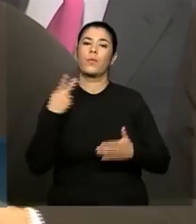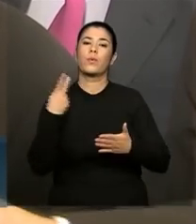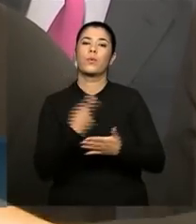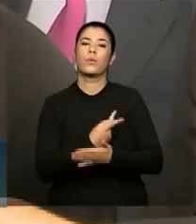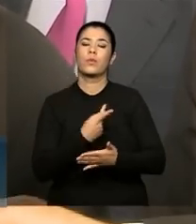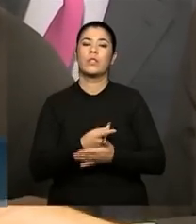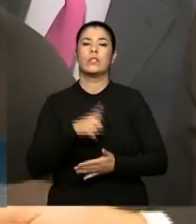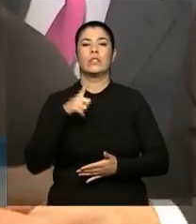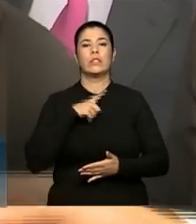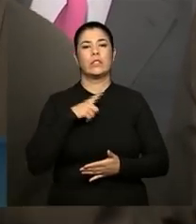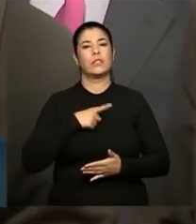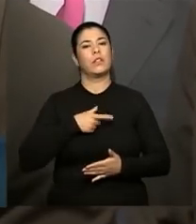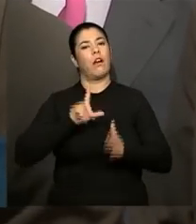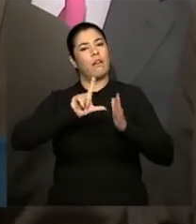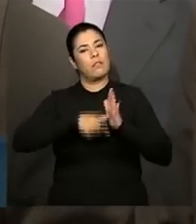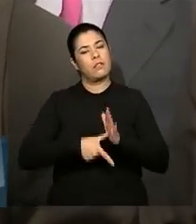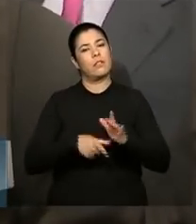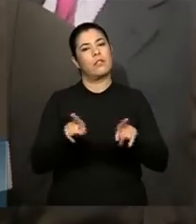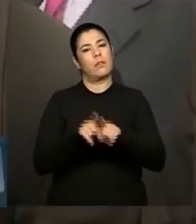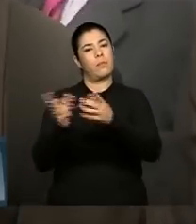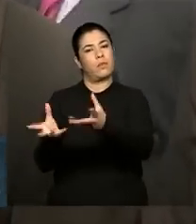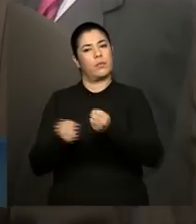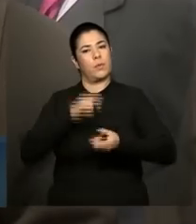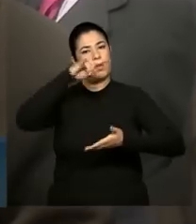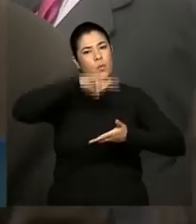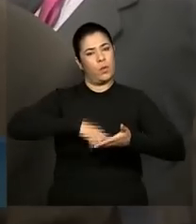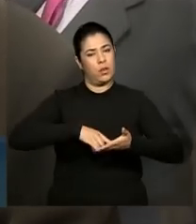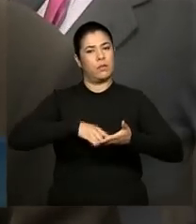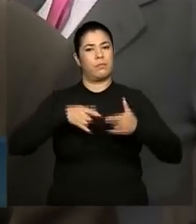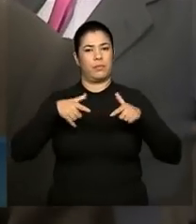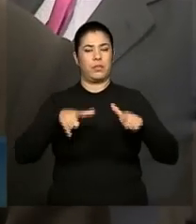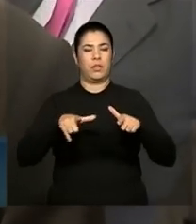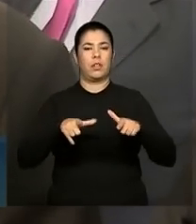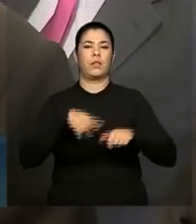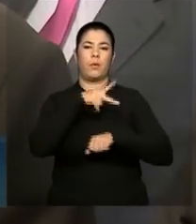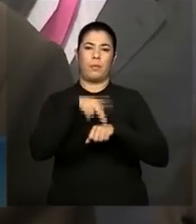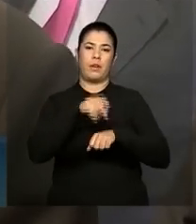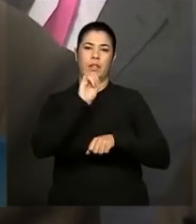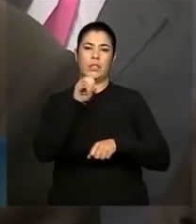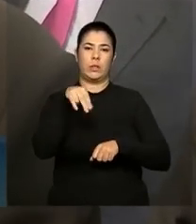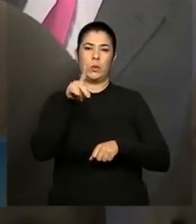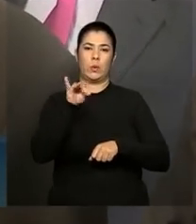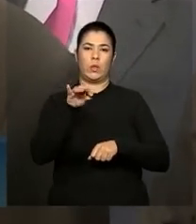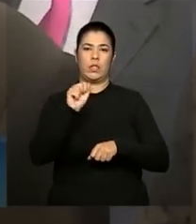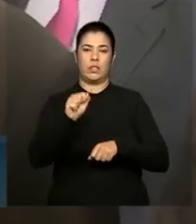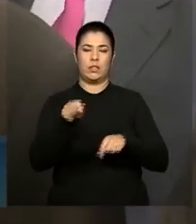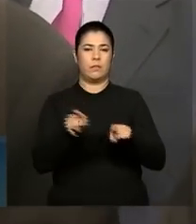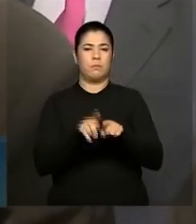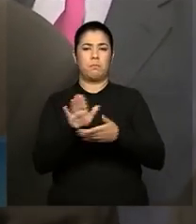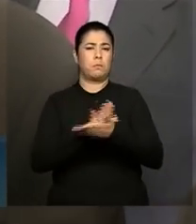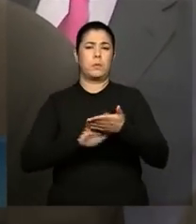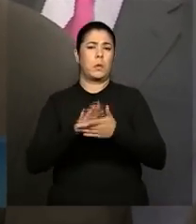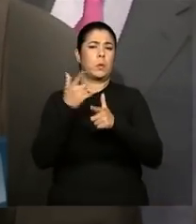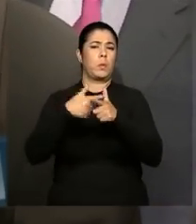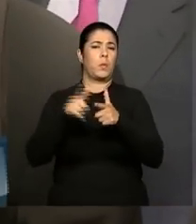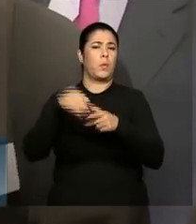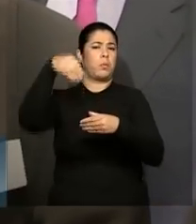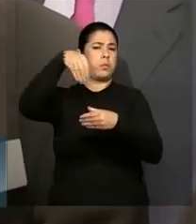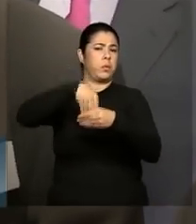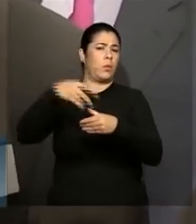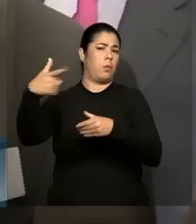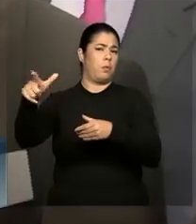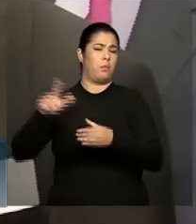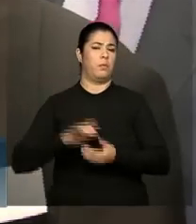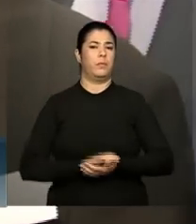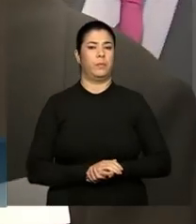da gente ter postergado o recebimento das credenciais da Indonésia. Não é nenhuma questão interna da